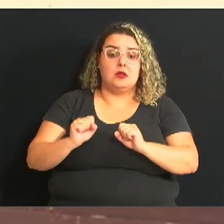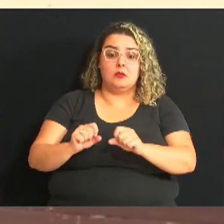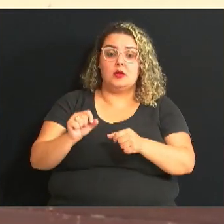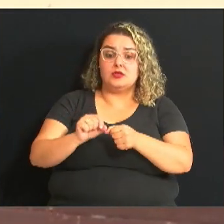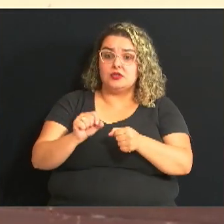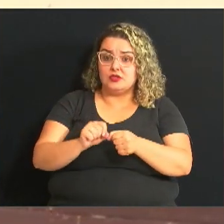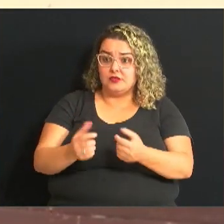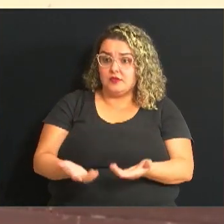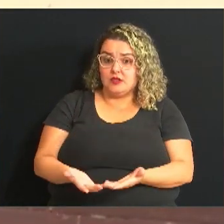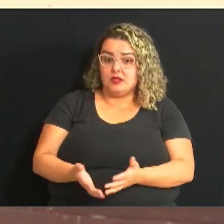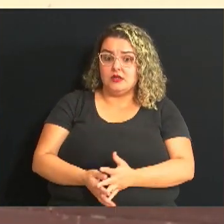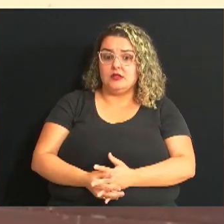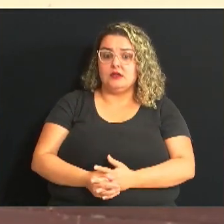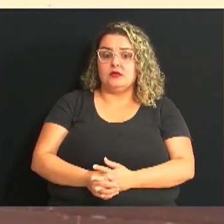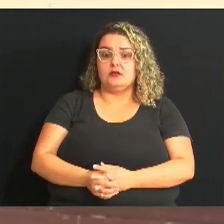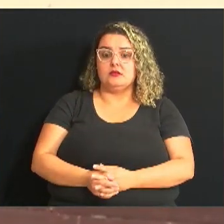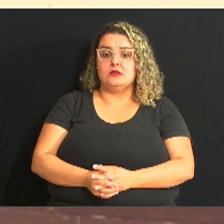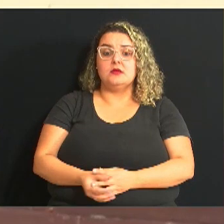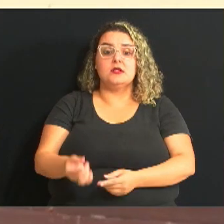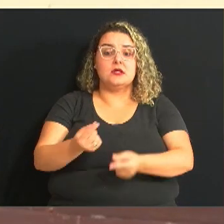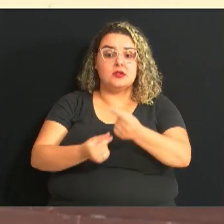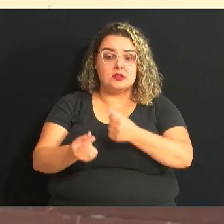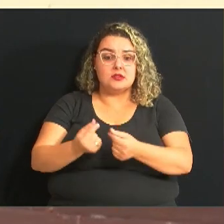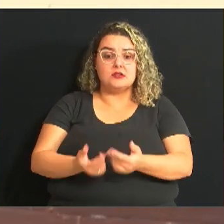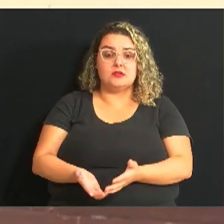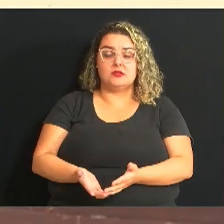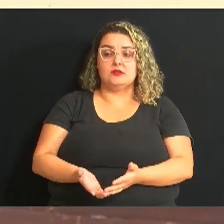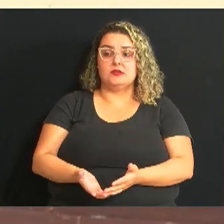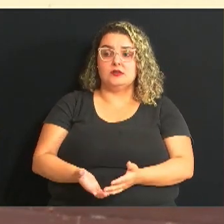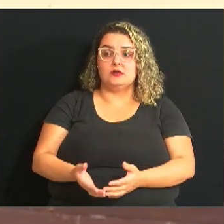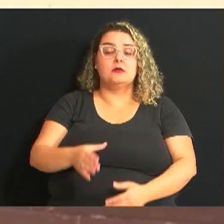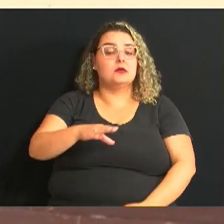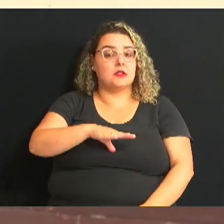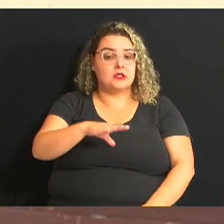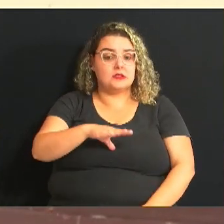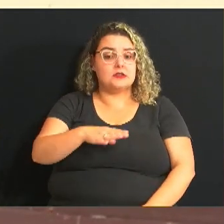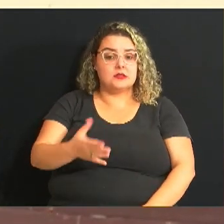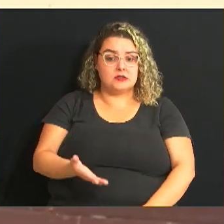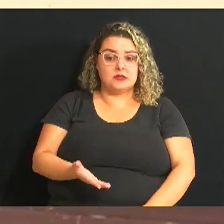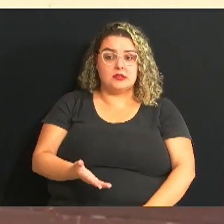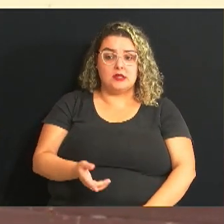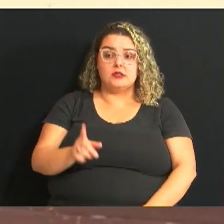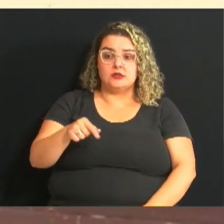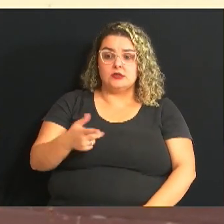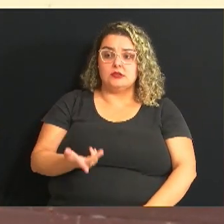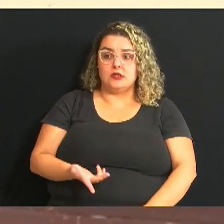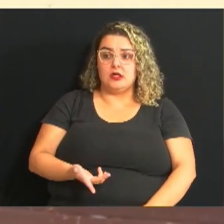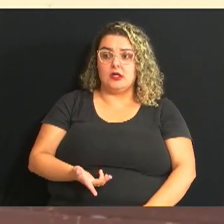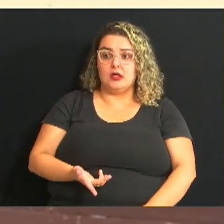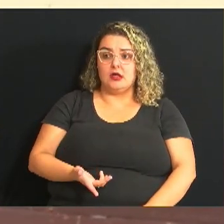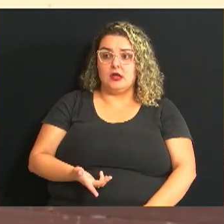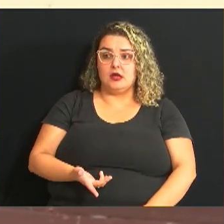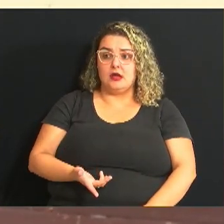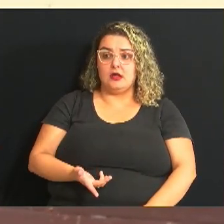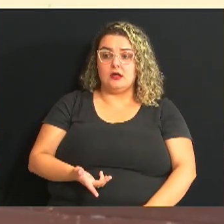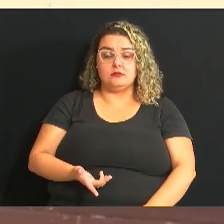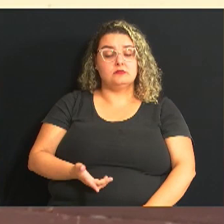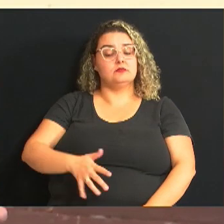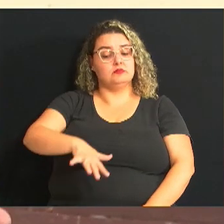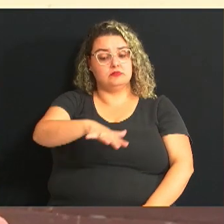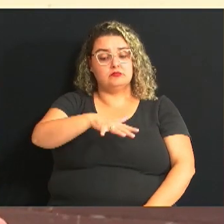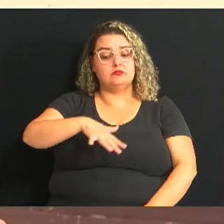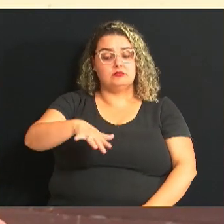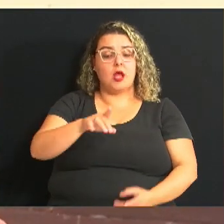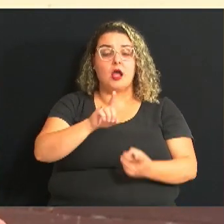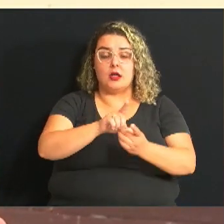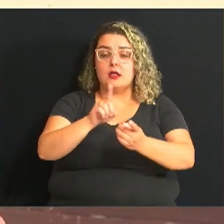que esse dinheiro fica no município e é direcionado tanto para o atendimento das